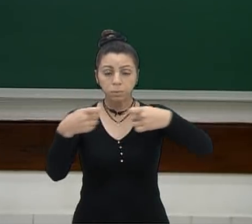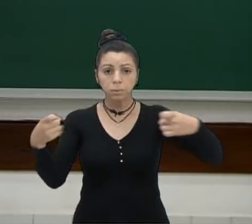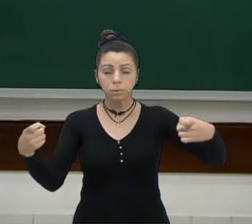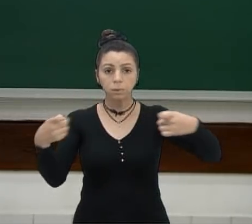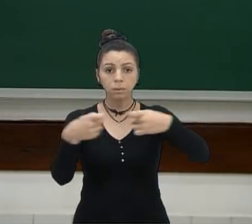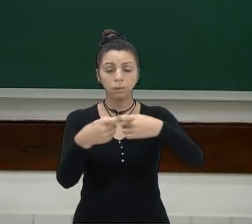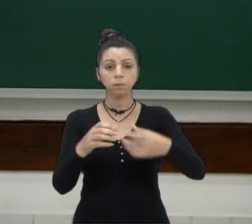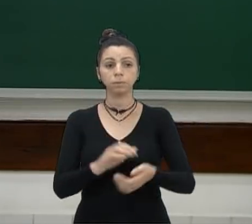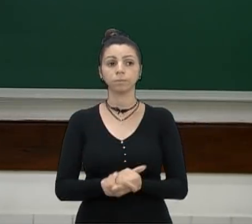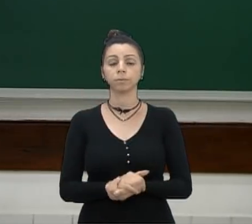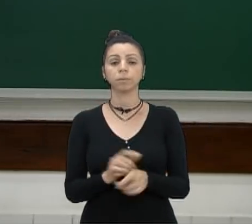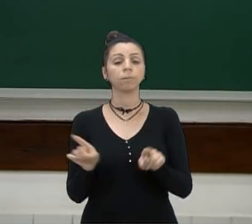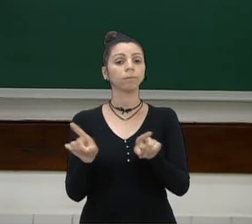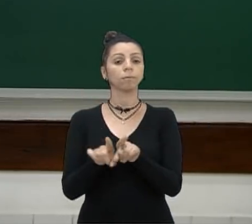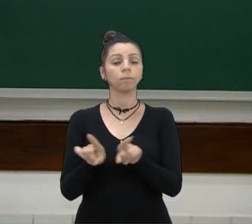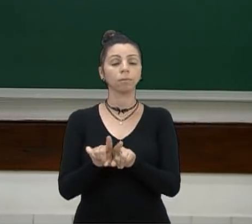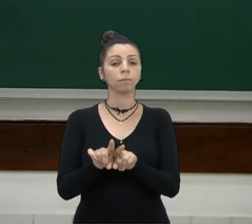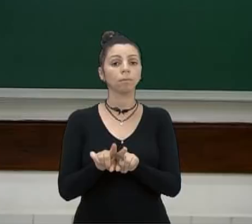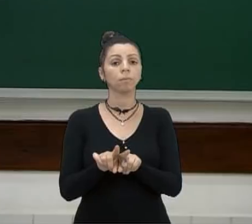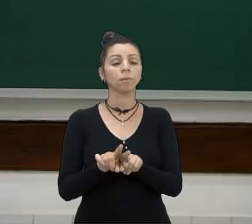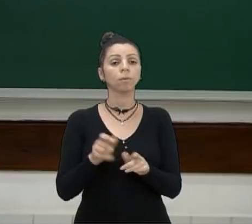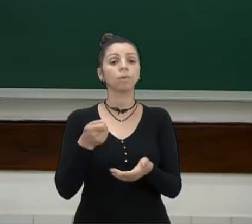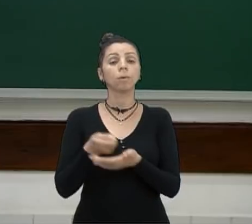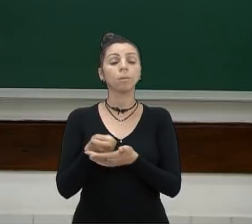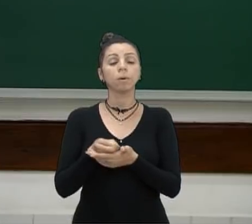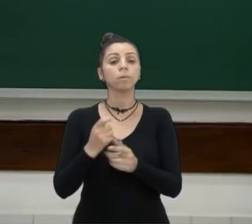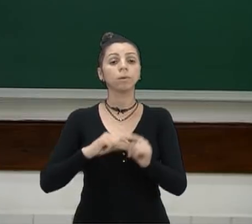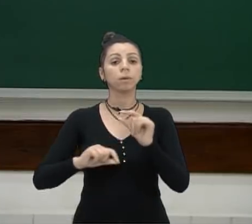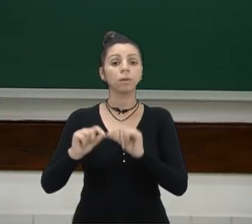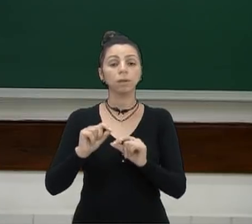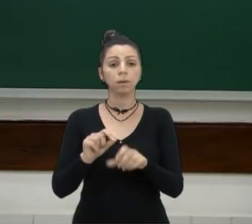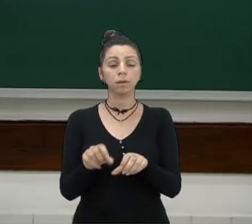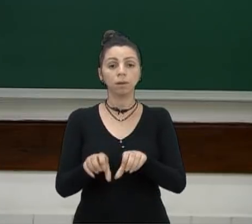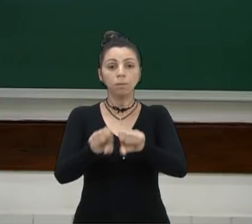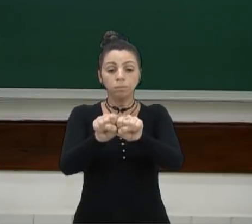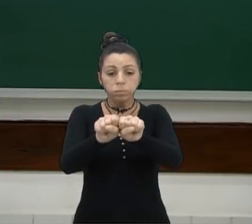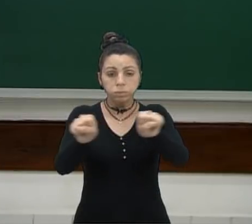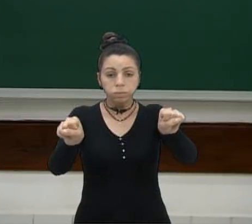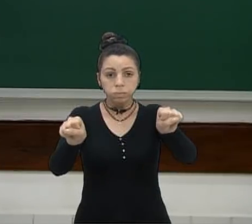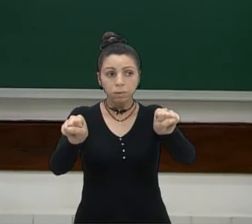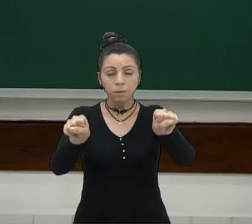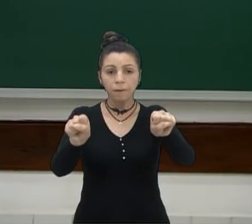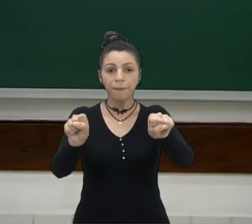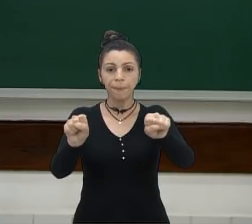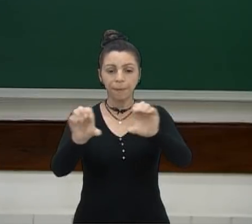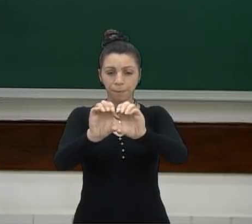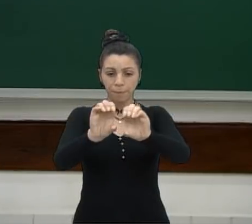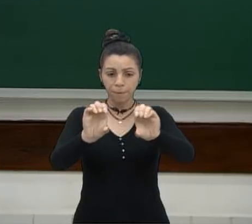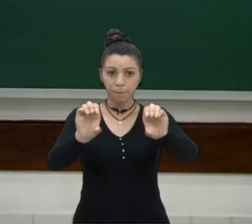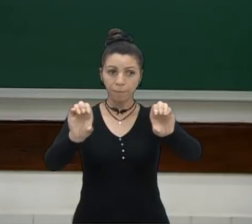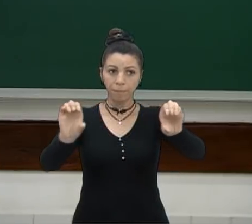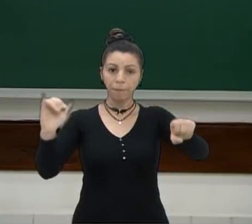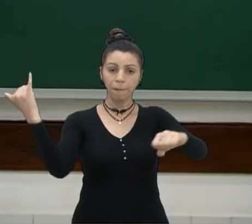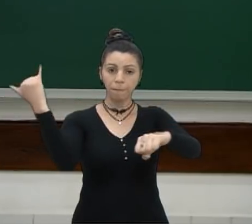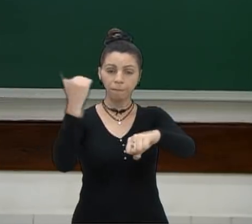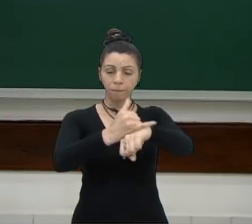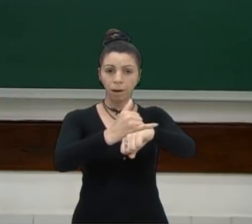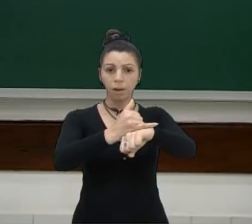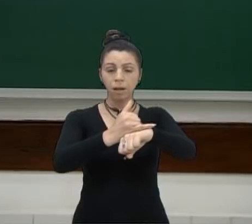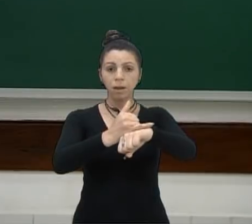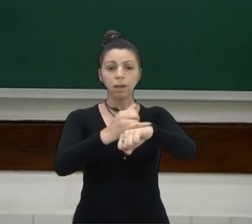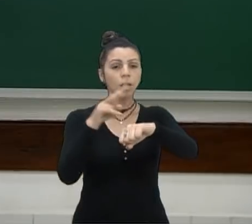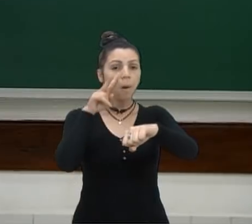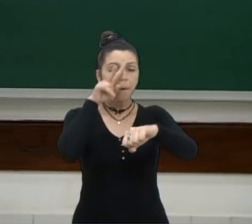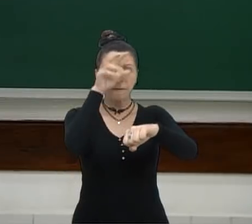outra propriedade que o exercício está cobrando, resistência. Lembra quando eu trouxe aquela barra de ferro e eu fiz uma força para tentar